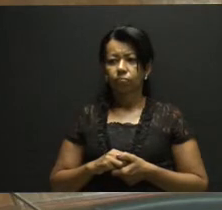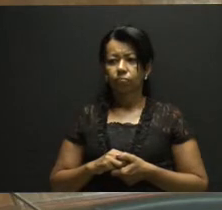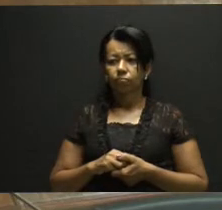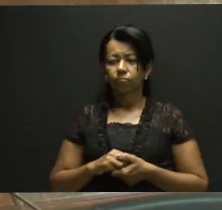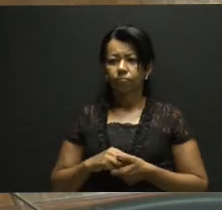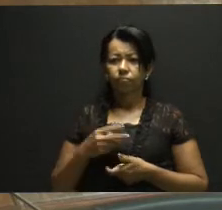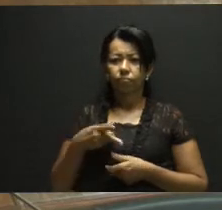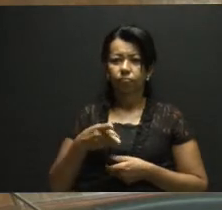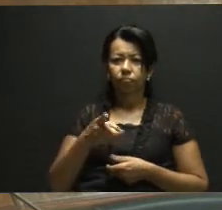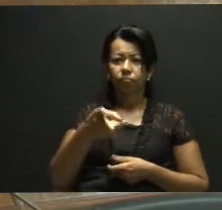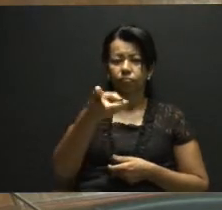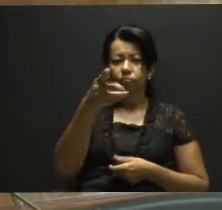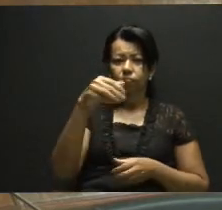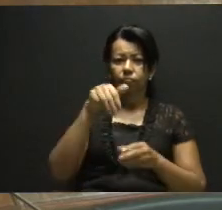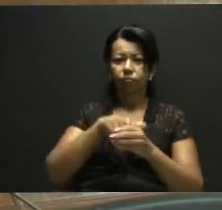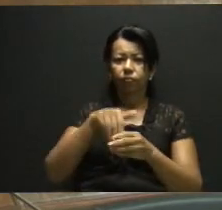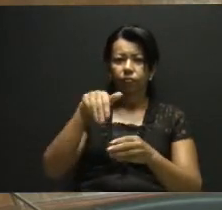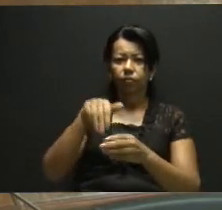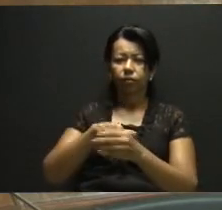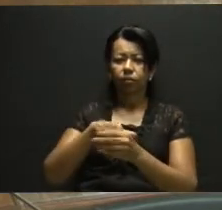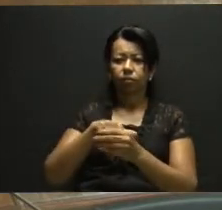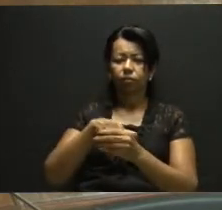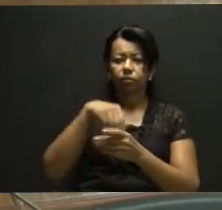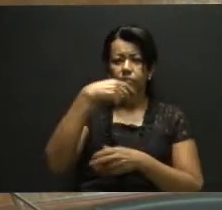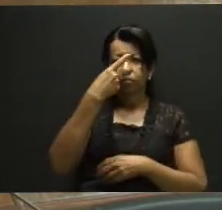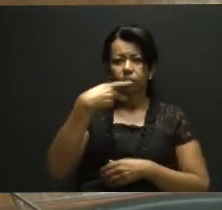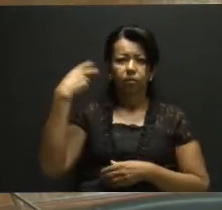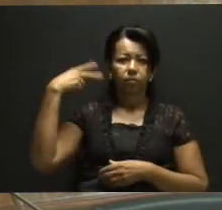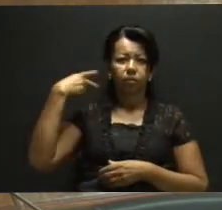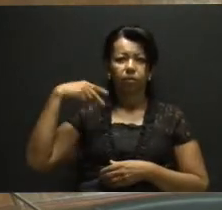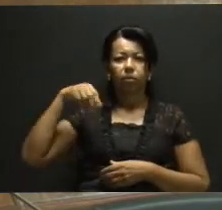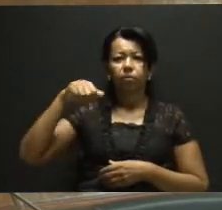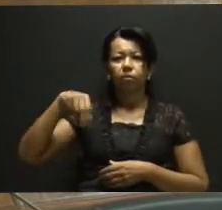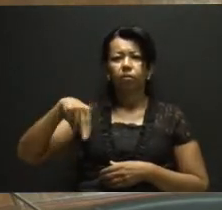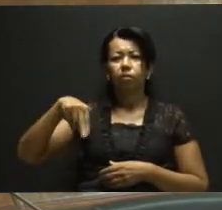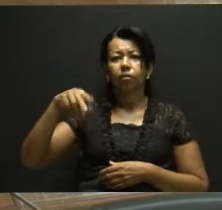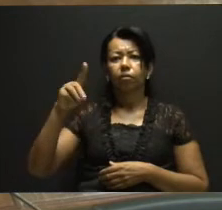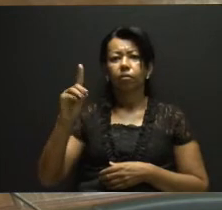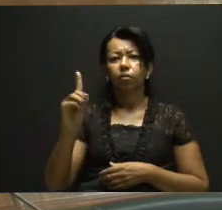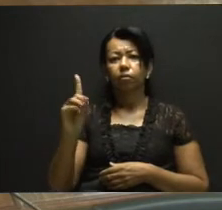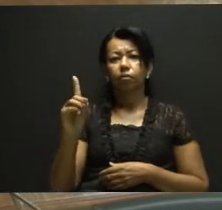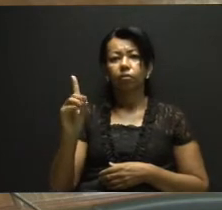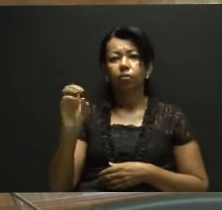continua em votação a palavra vereador anderson de lana